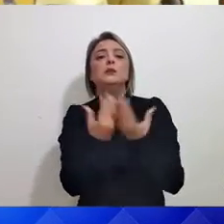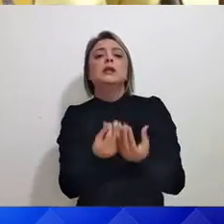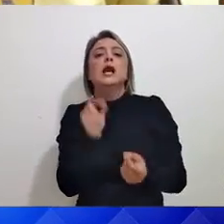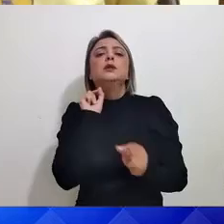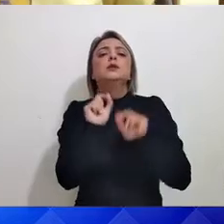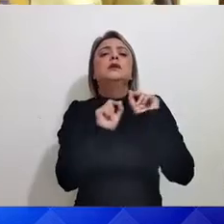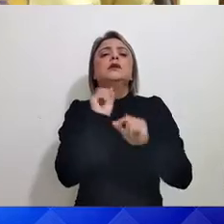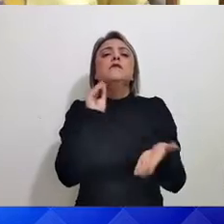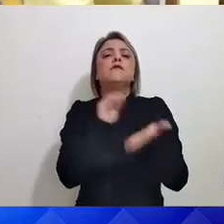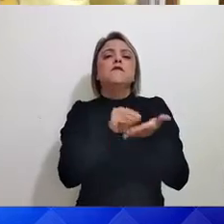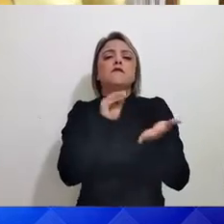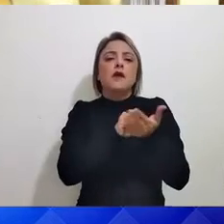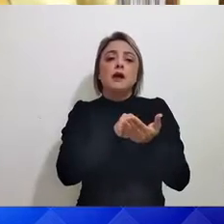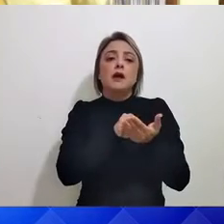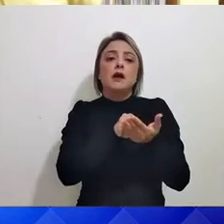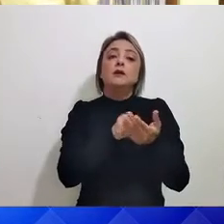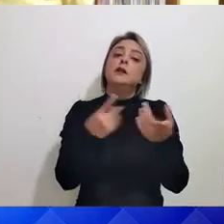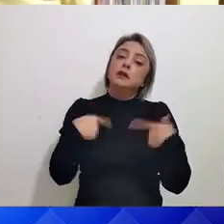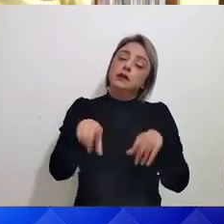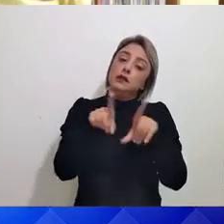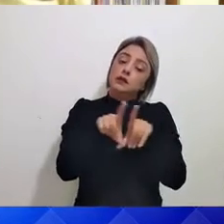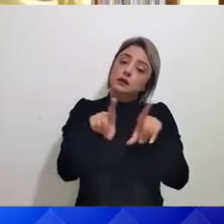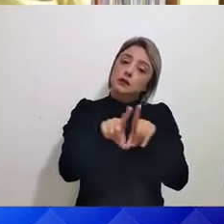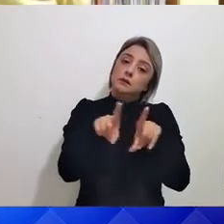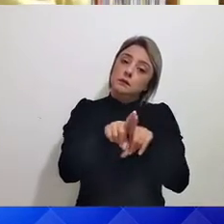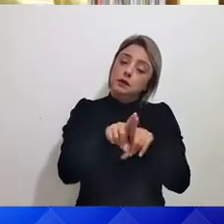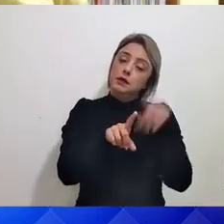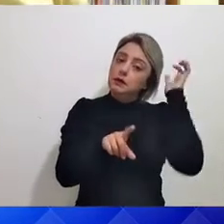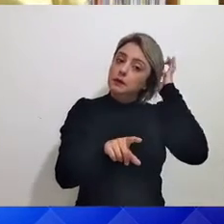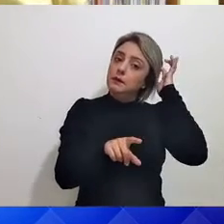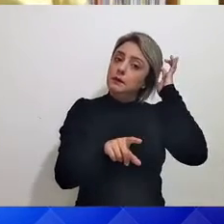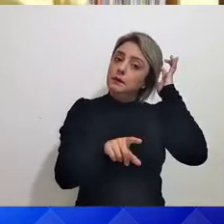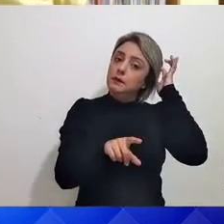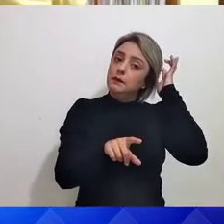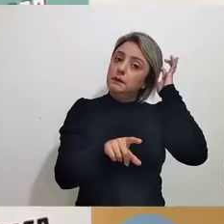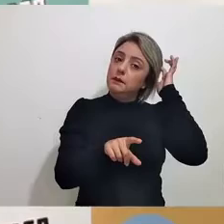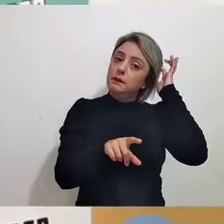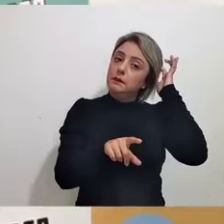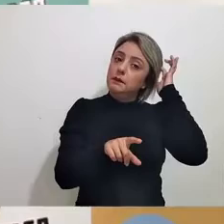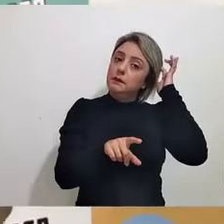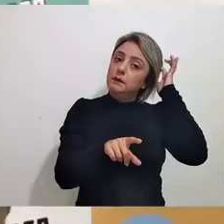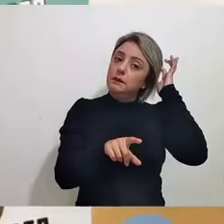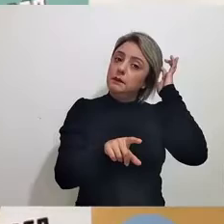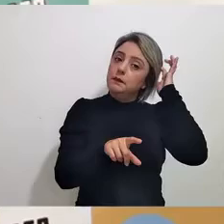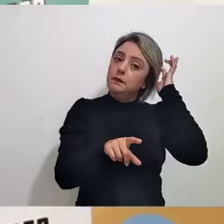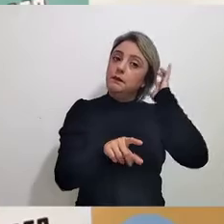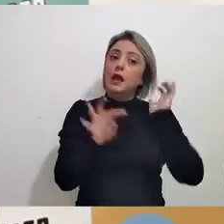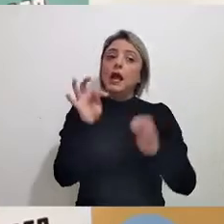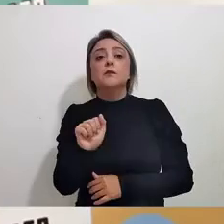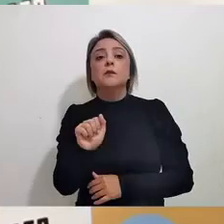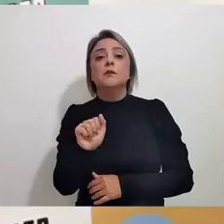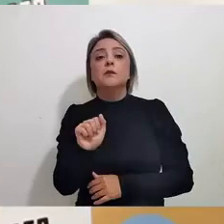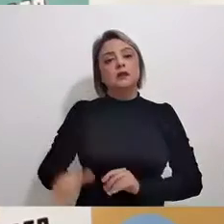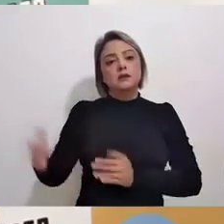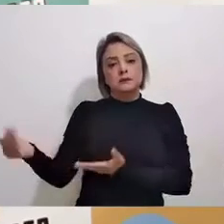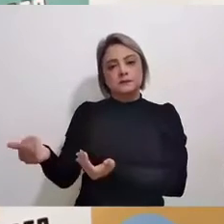do CD, a Thelma falou do CDCA, né, do Conselho dos Direitos da Criança e do Adolescente, da